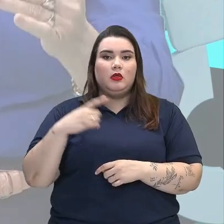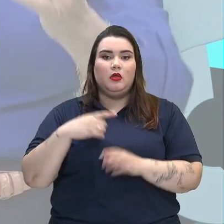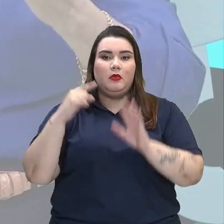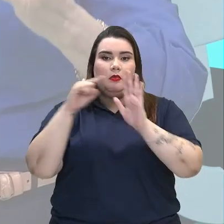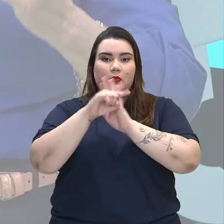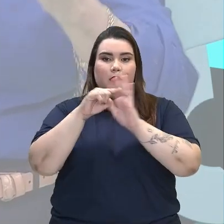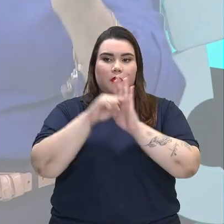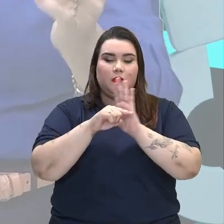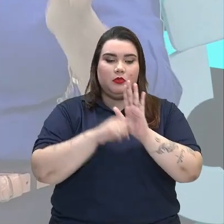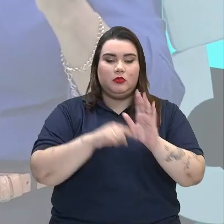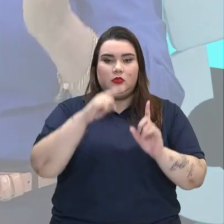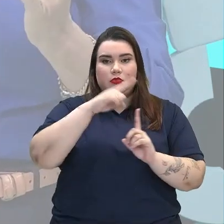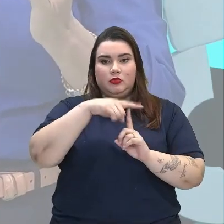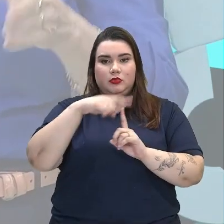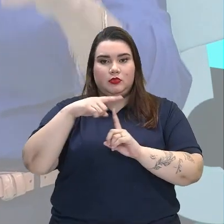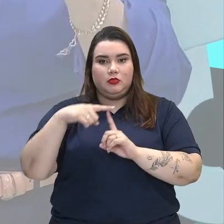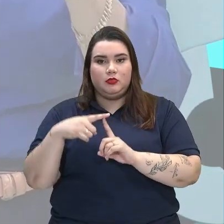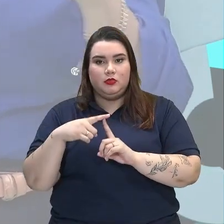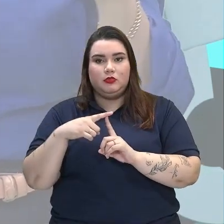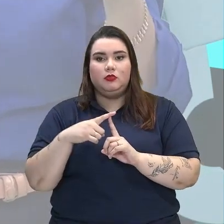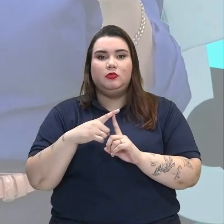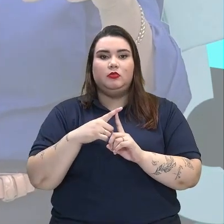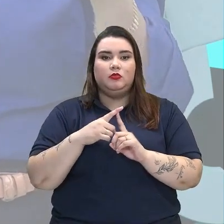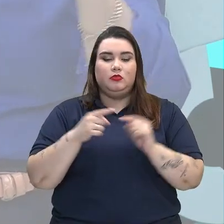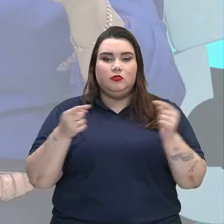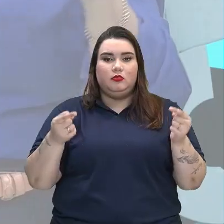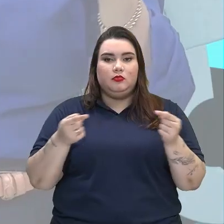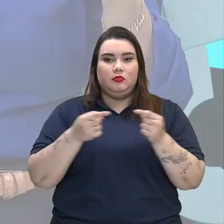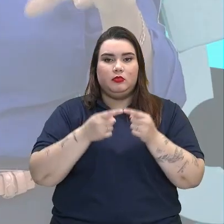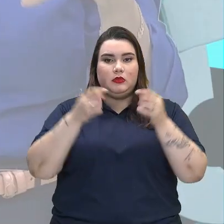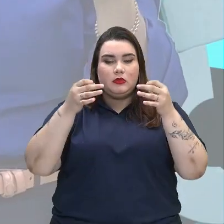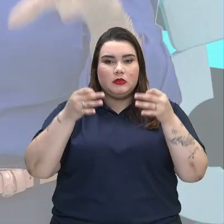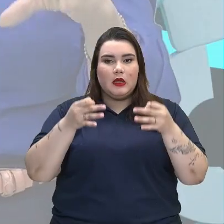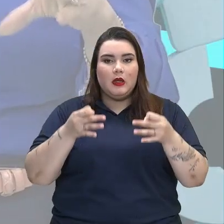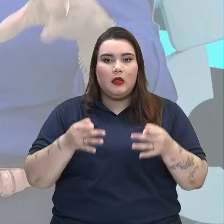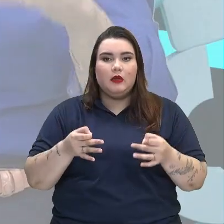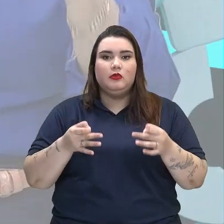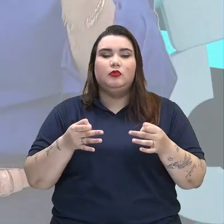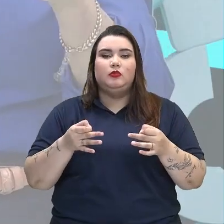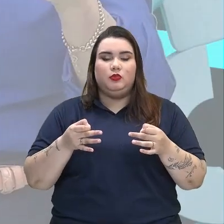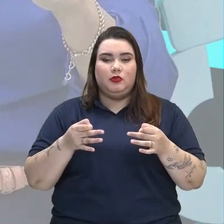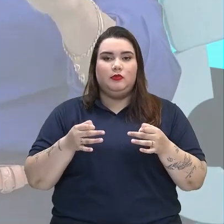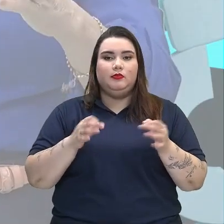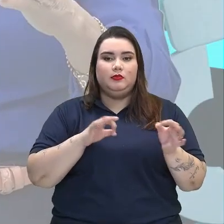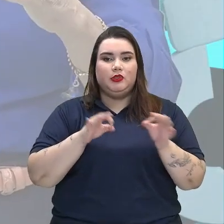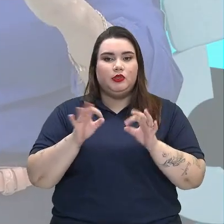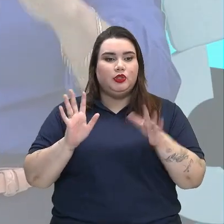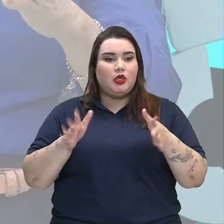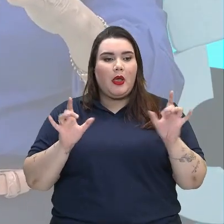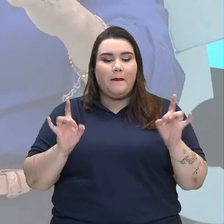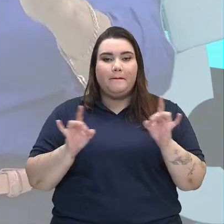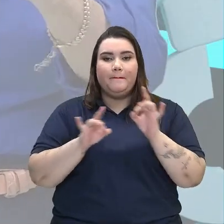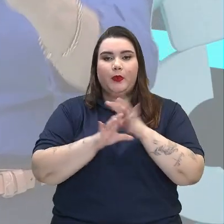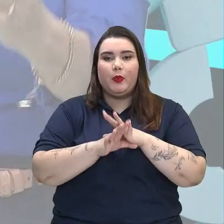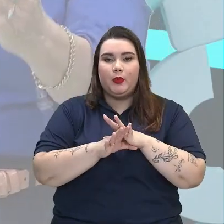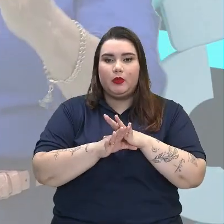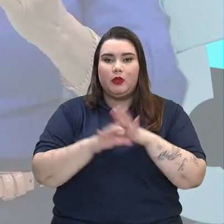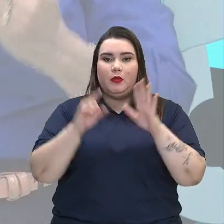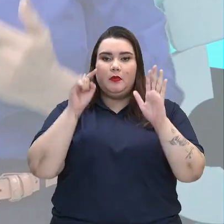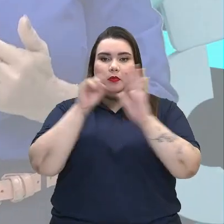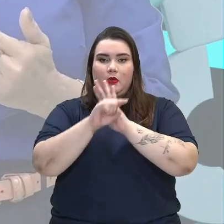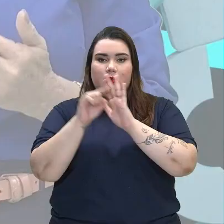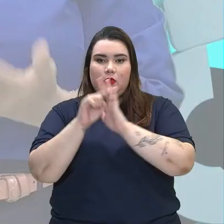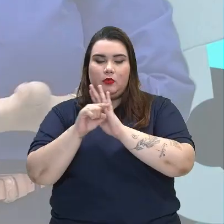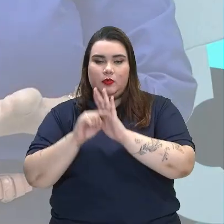perguntas, os tipos de pergunta, abertas, fechadas, bem elaboradas, já bem definidas, né? Em que essas perguntas,